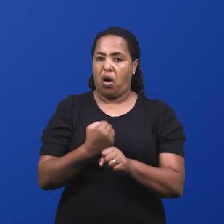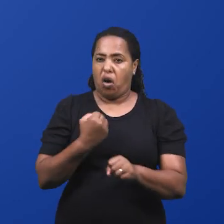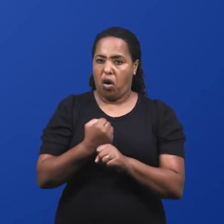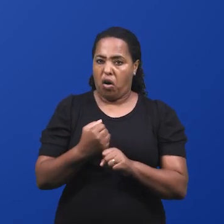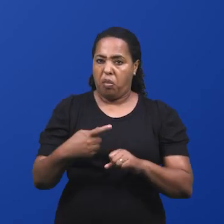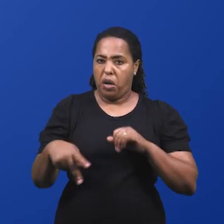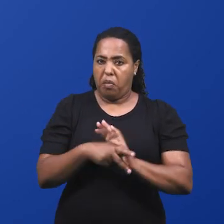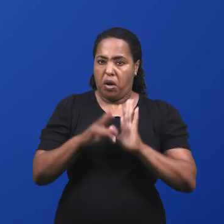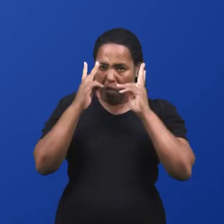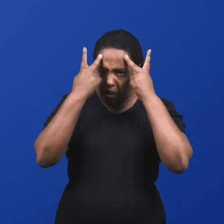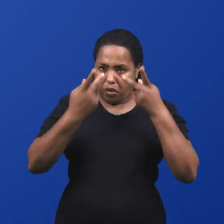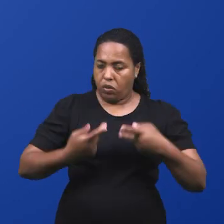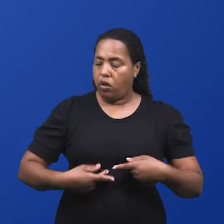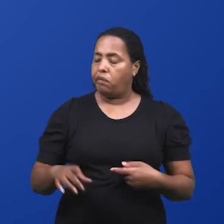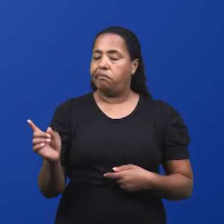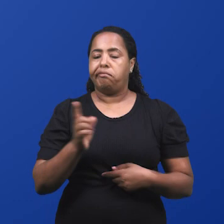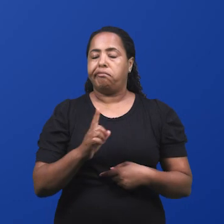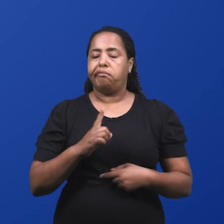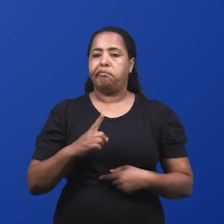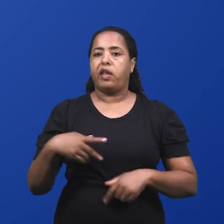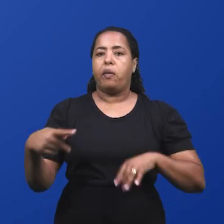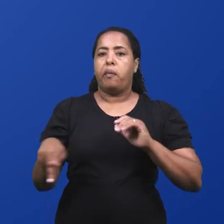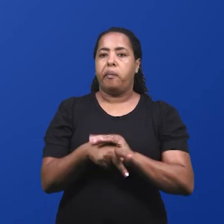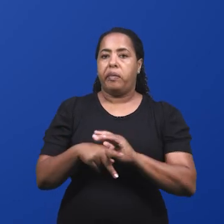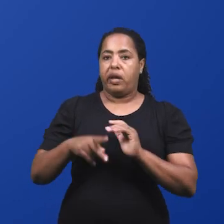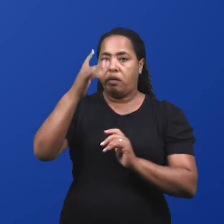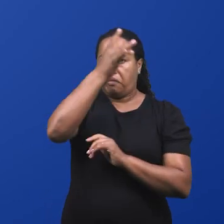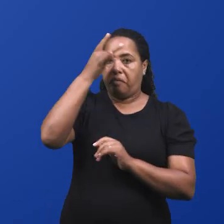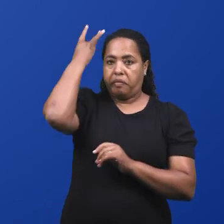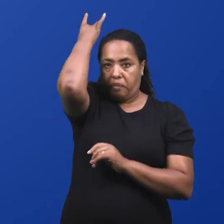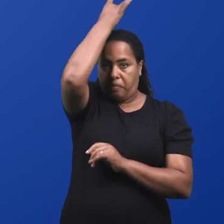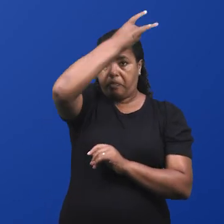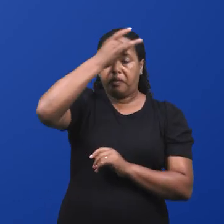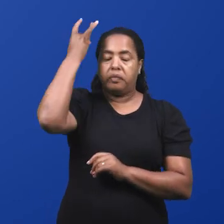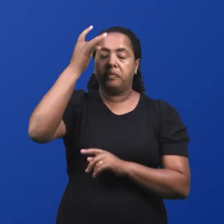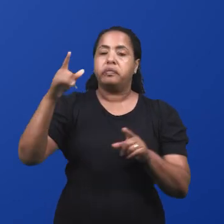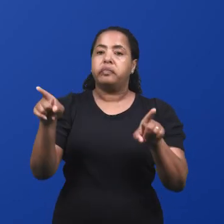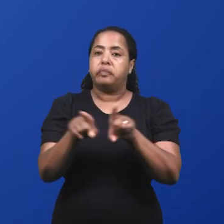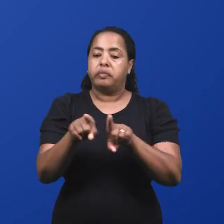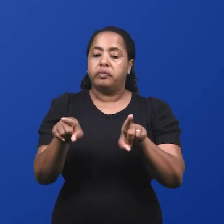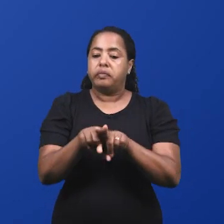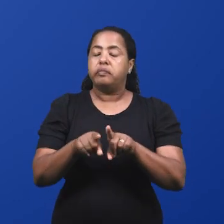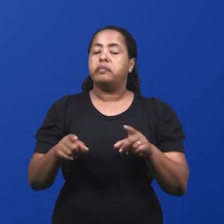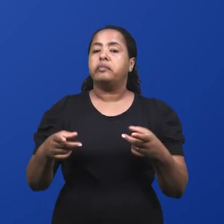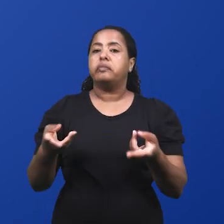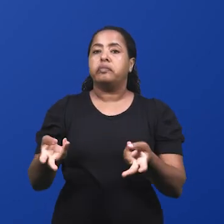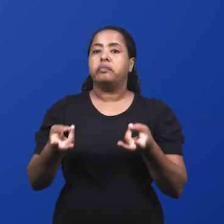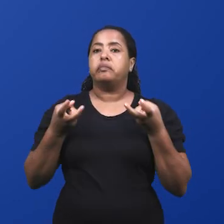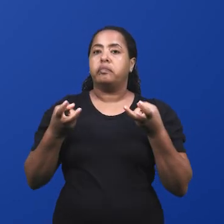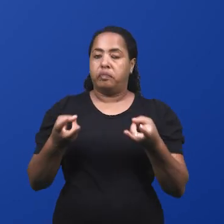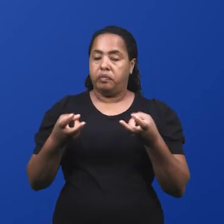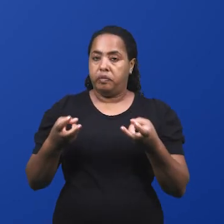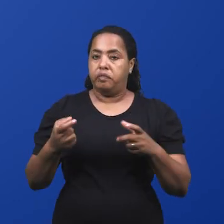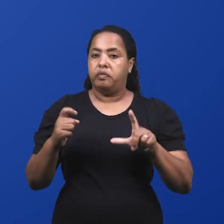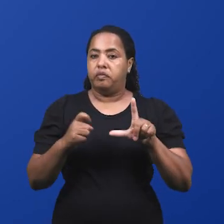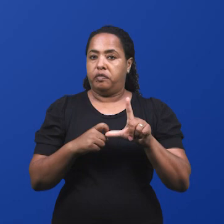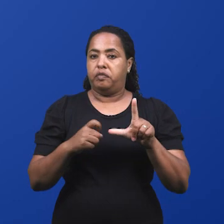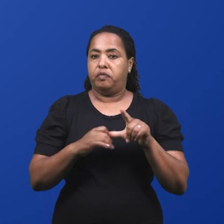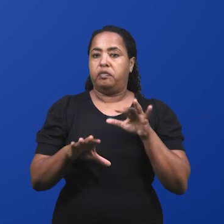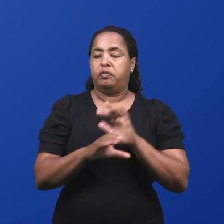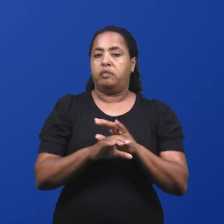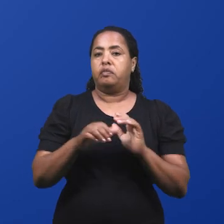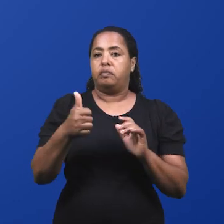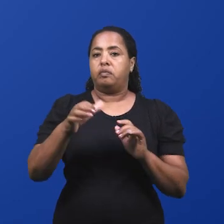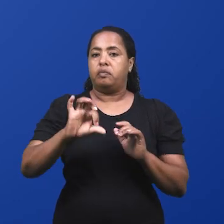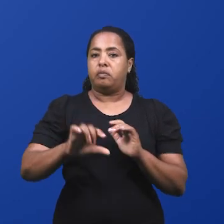obra que nós fazemos não é obra da carne. Nós fazemos uma obra que pertence ao Espírito Santo. Nós podemos ver igualmente